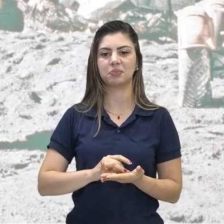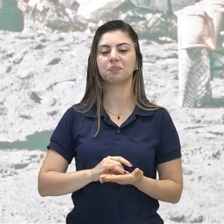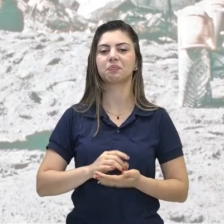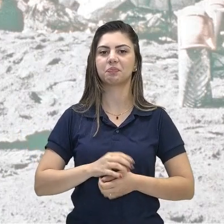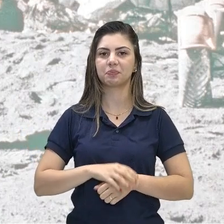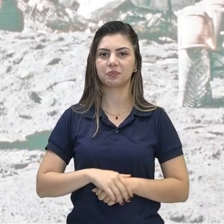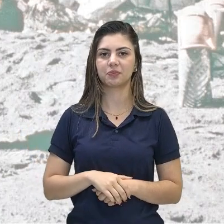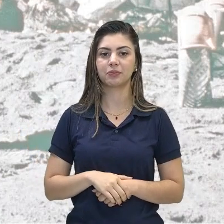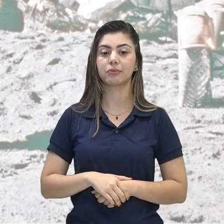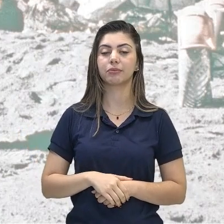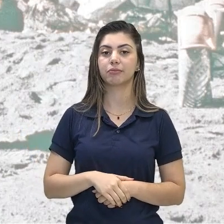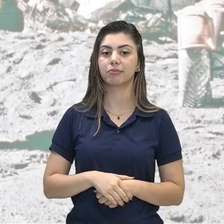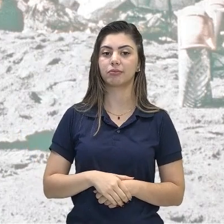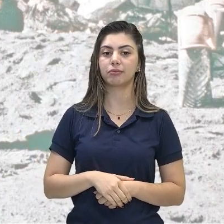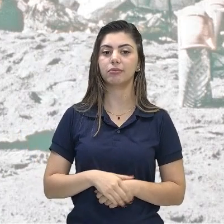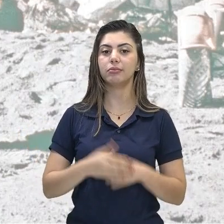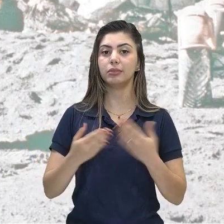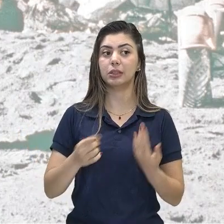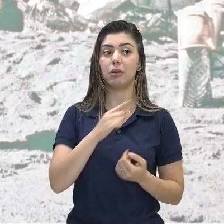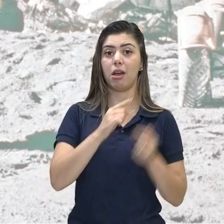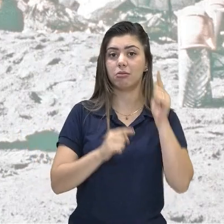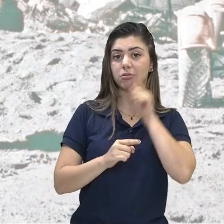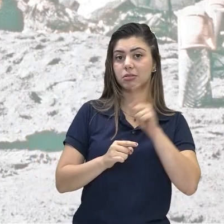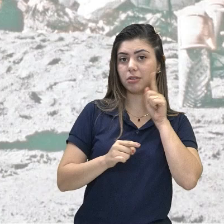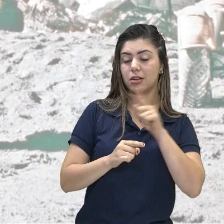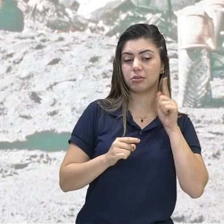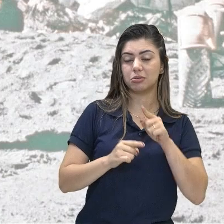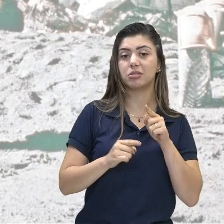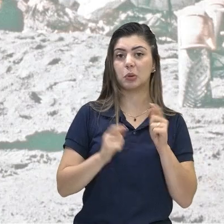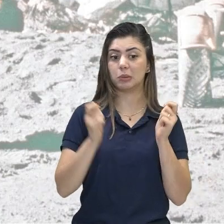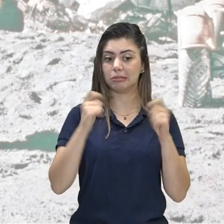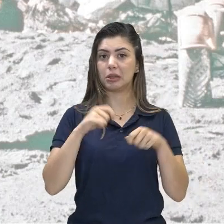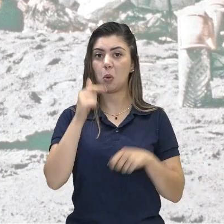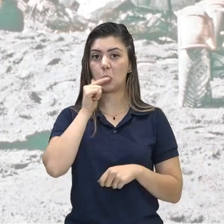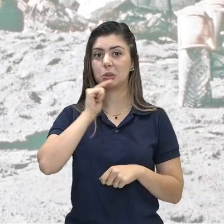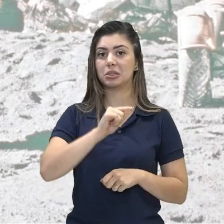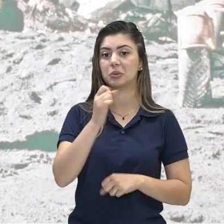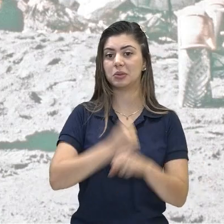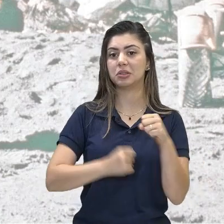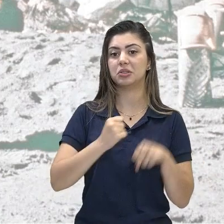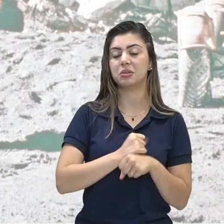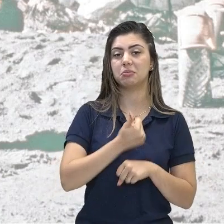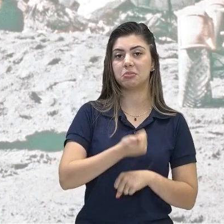Lua, enviado pelos Estados Unidos no ano de